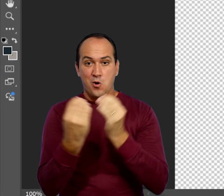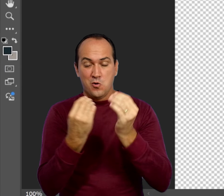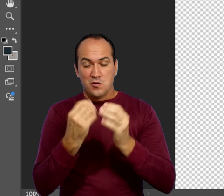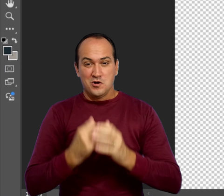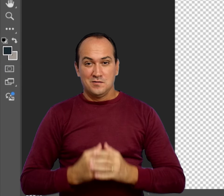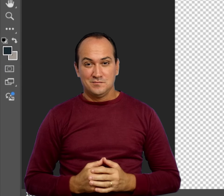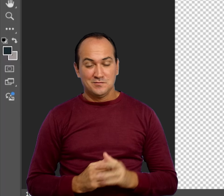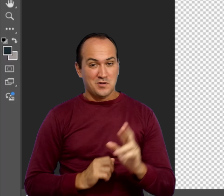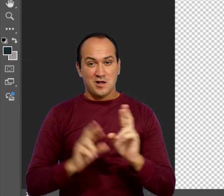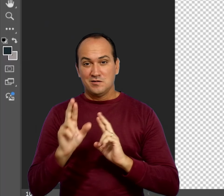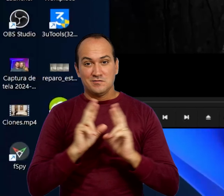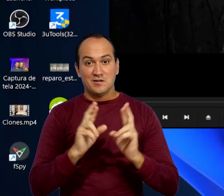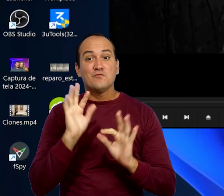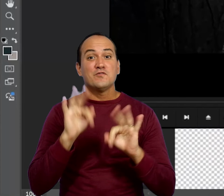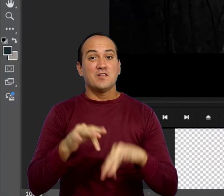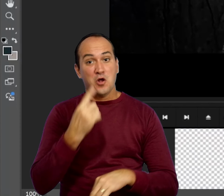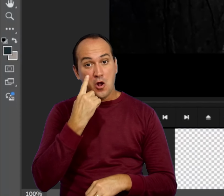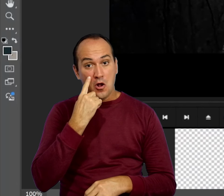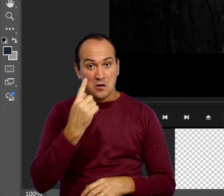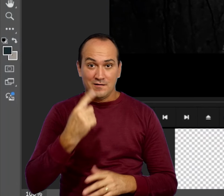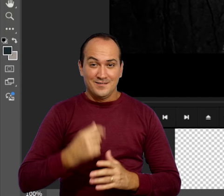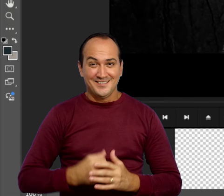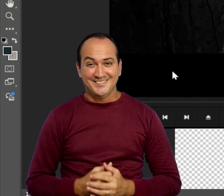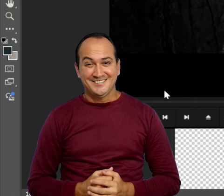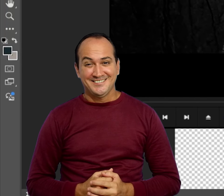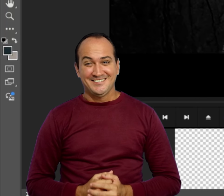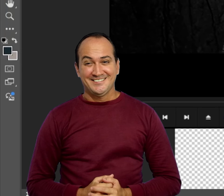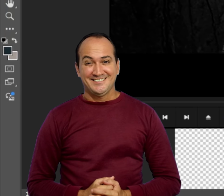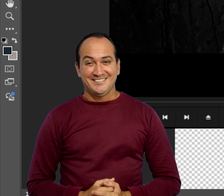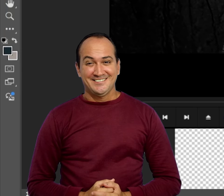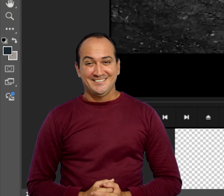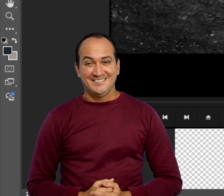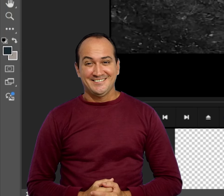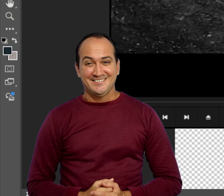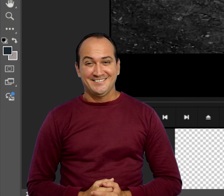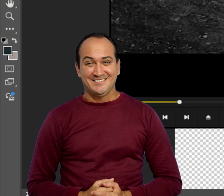vocês aqui como é que ficou o resultado final.